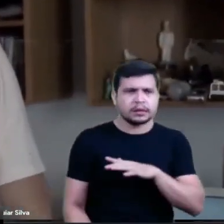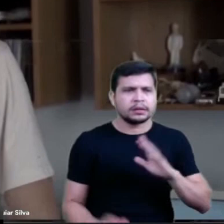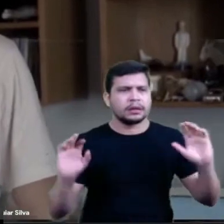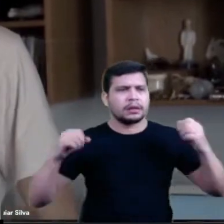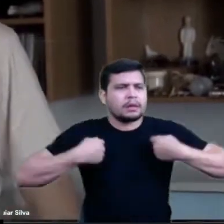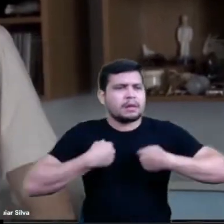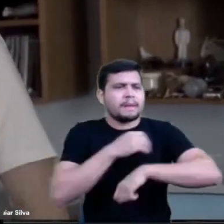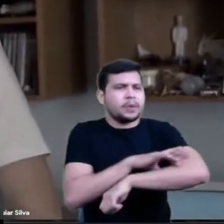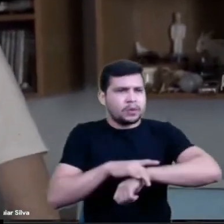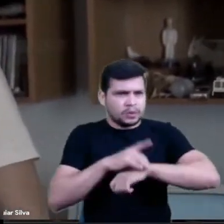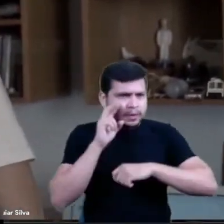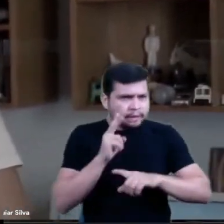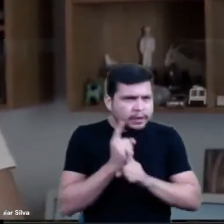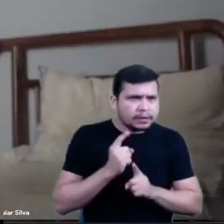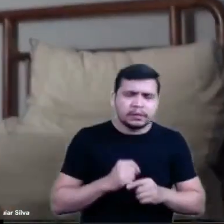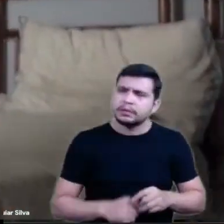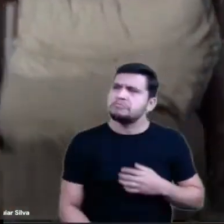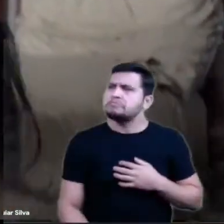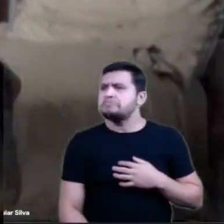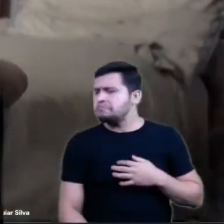Não. Tem certeza? Nem debaixo da cama?